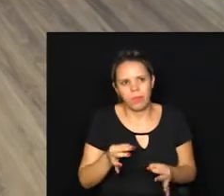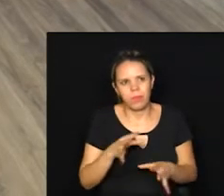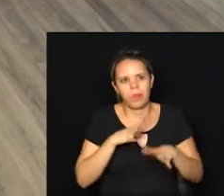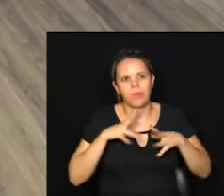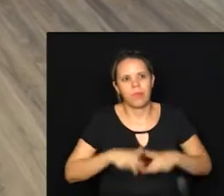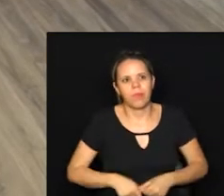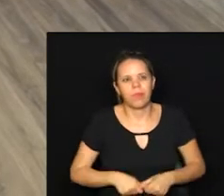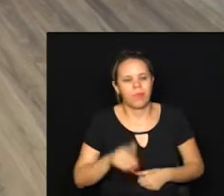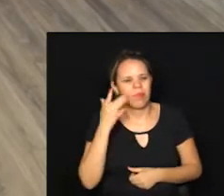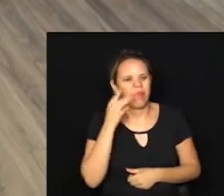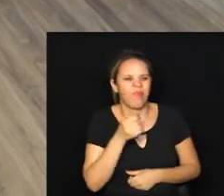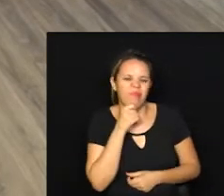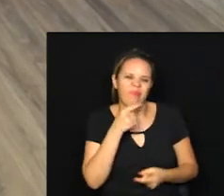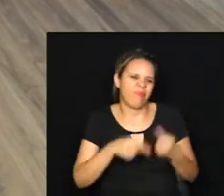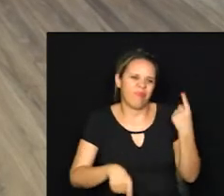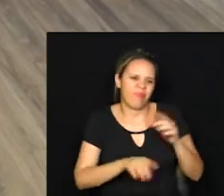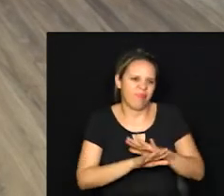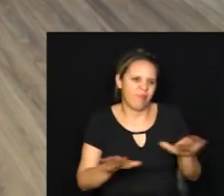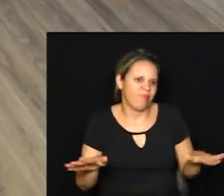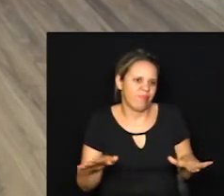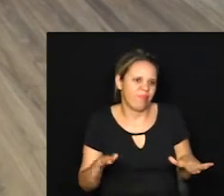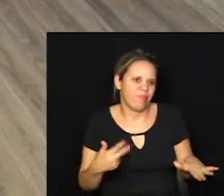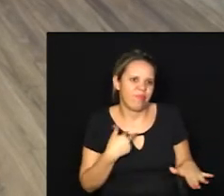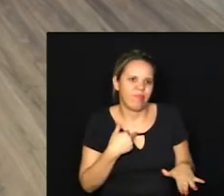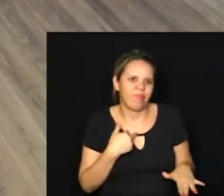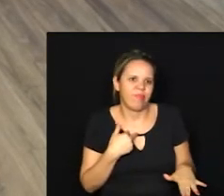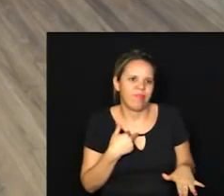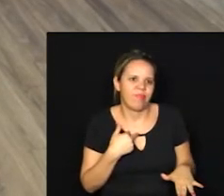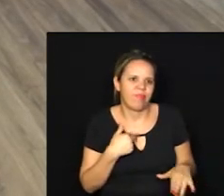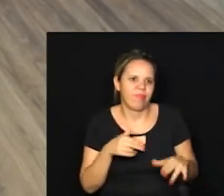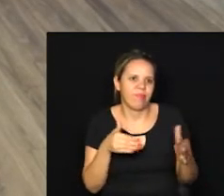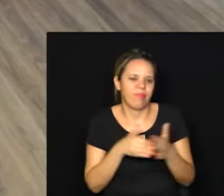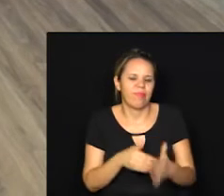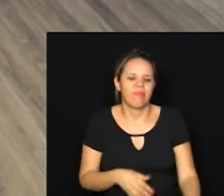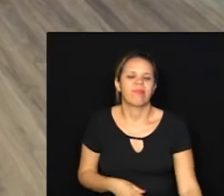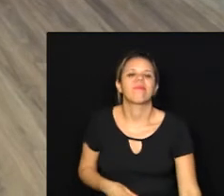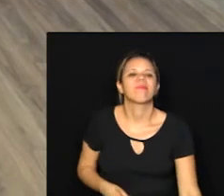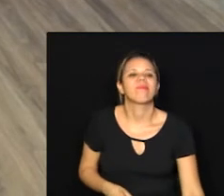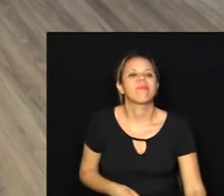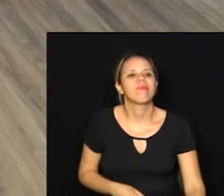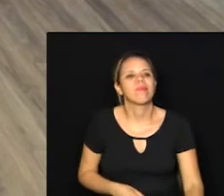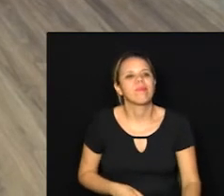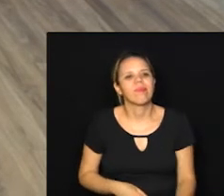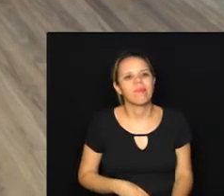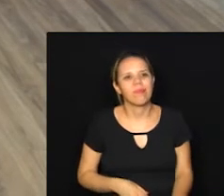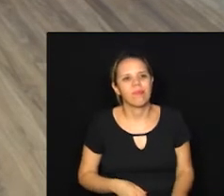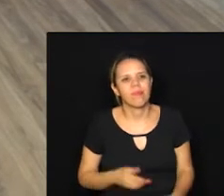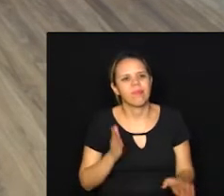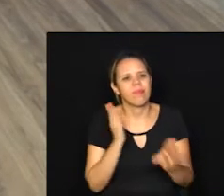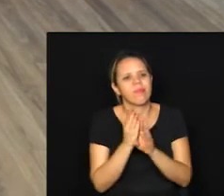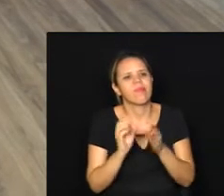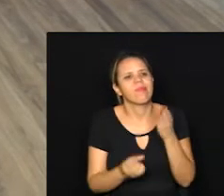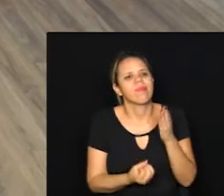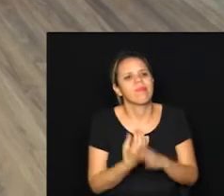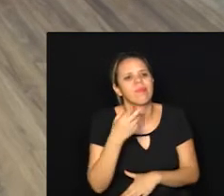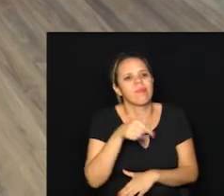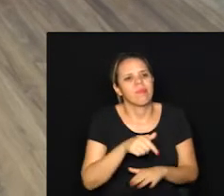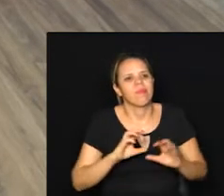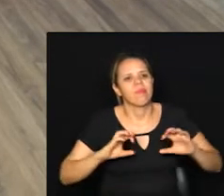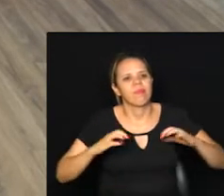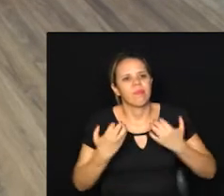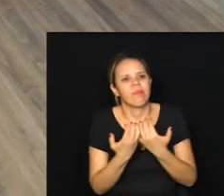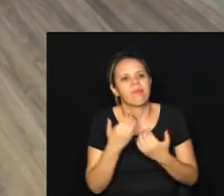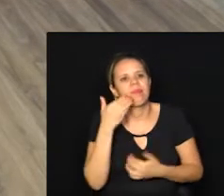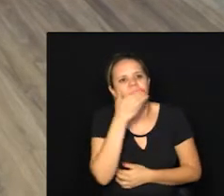eu acho que ainda essa receita não daria. E por último, dá para identificar o que aconteceu com aquela